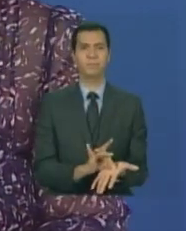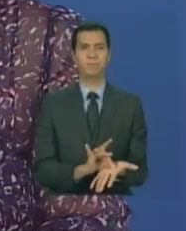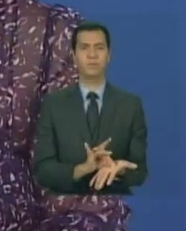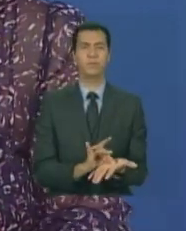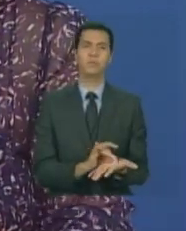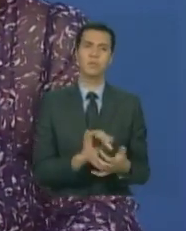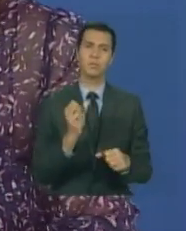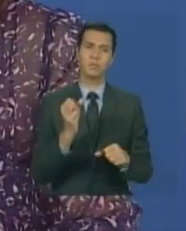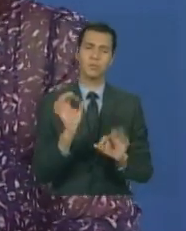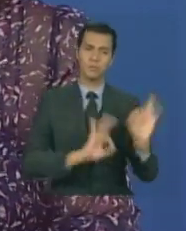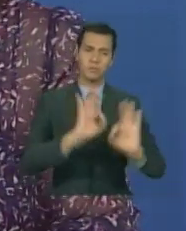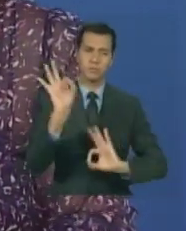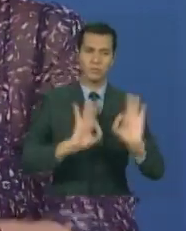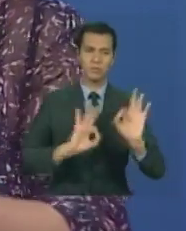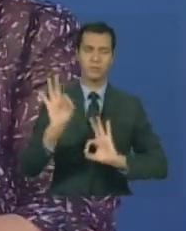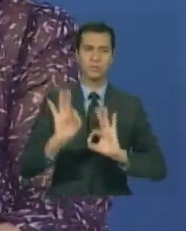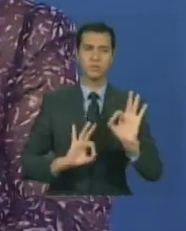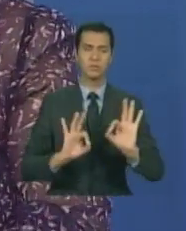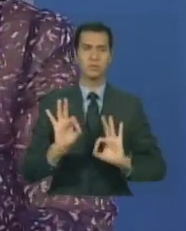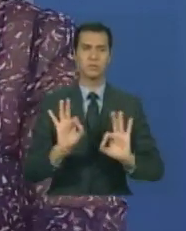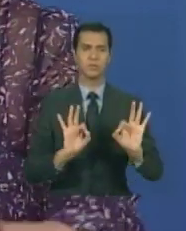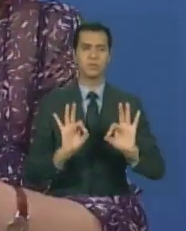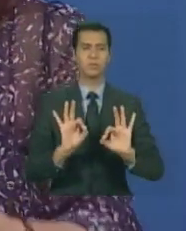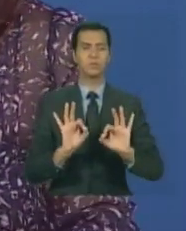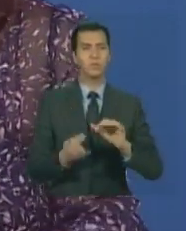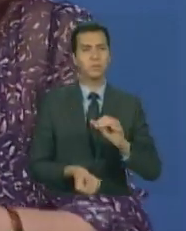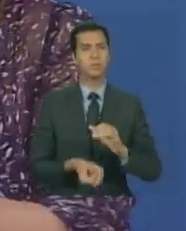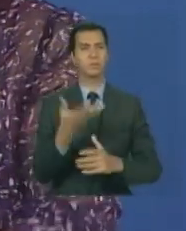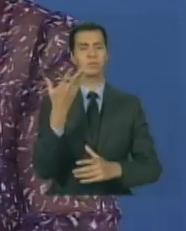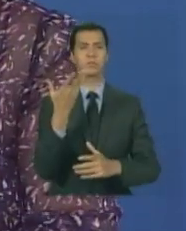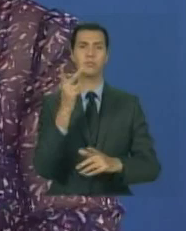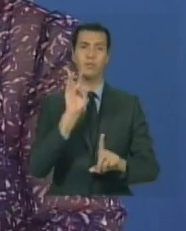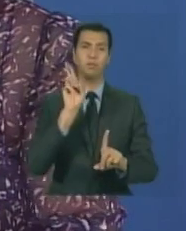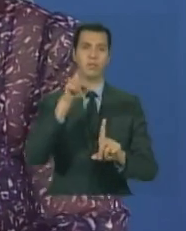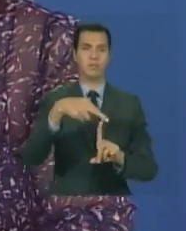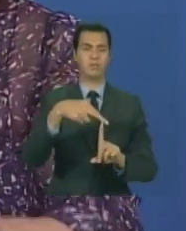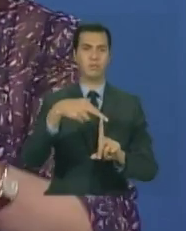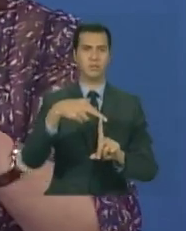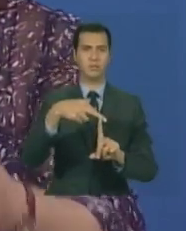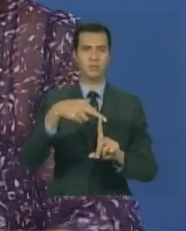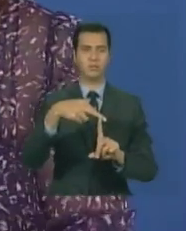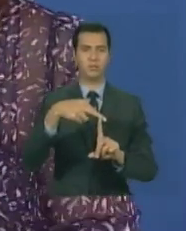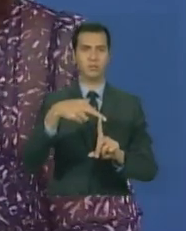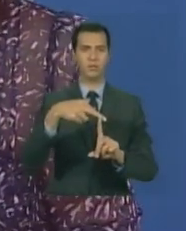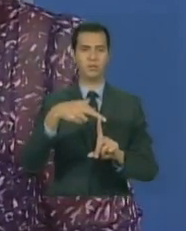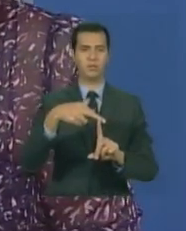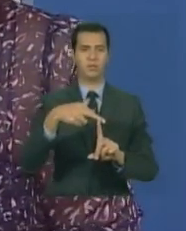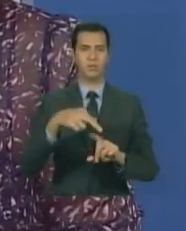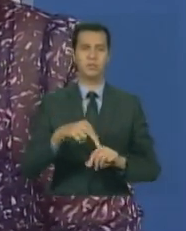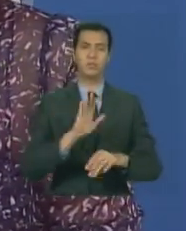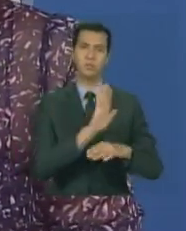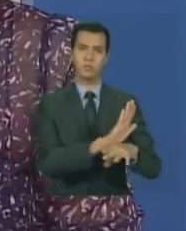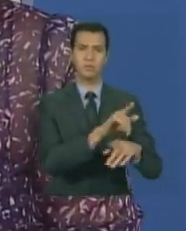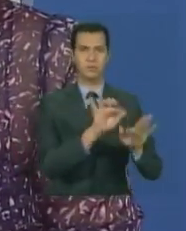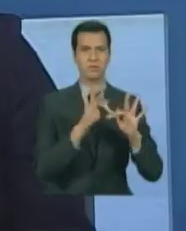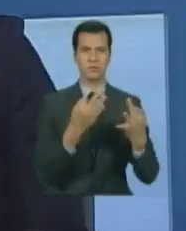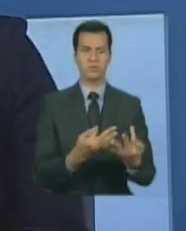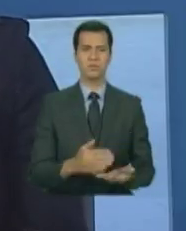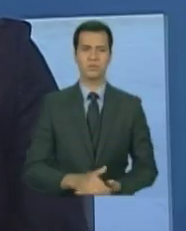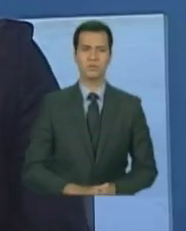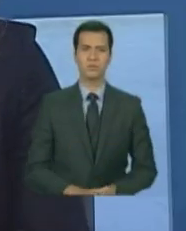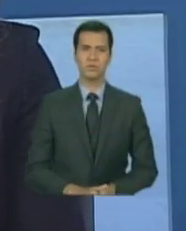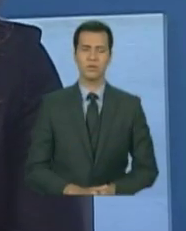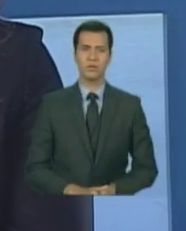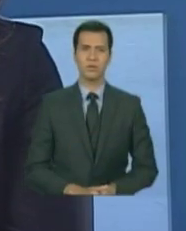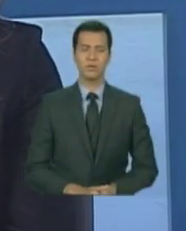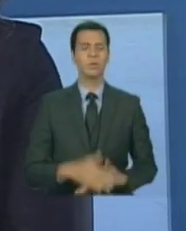fato, se construir de fato dentro do Brasil Sem Miséria como a referência e contra-referência para essas famílias. Muito obrigada